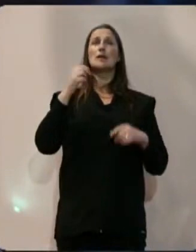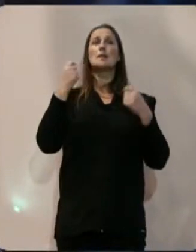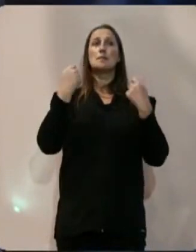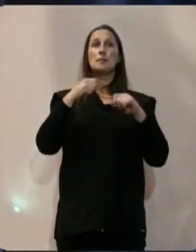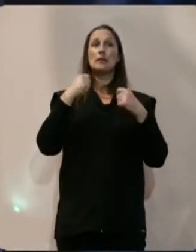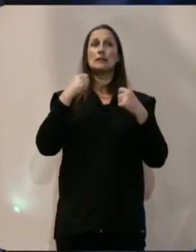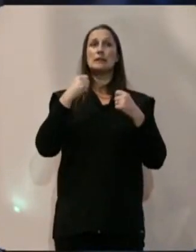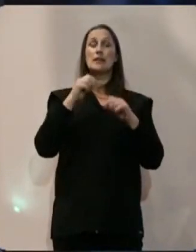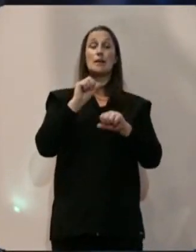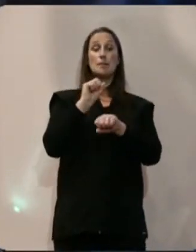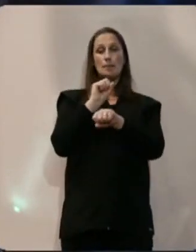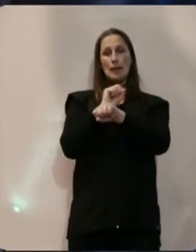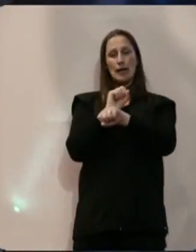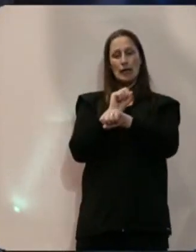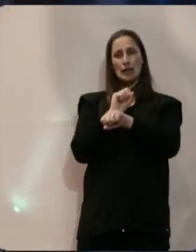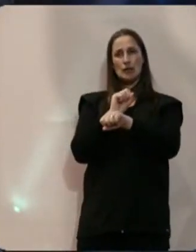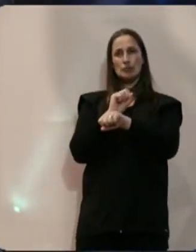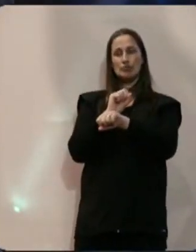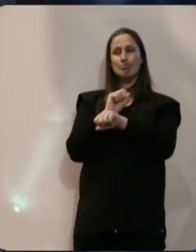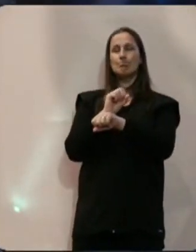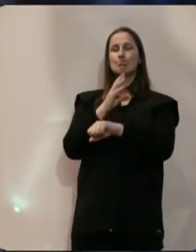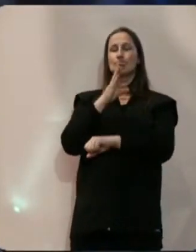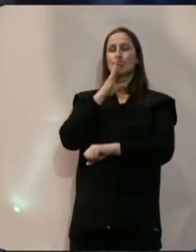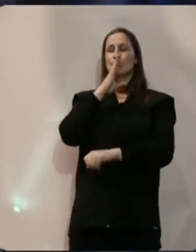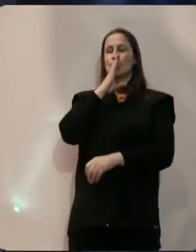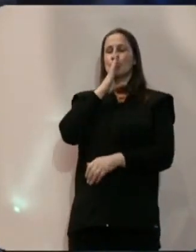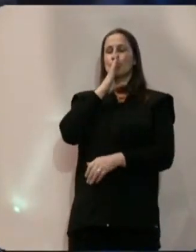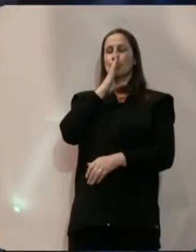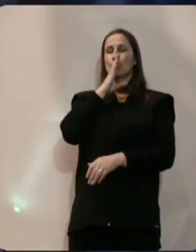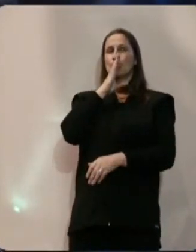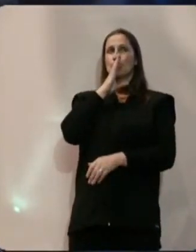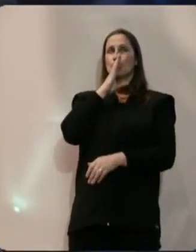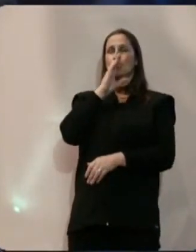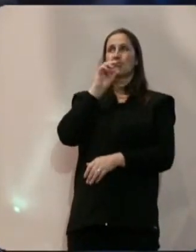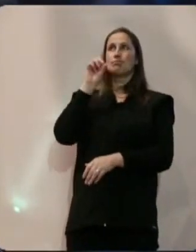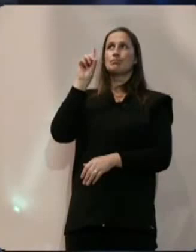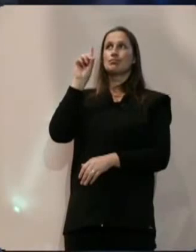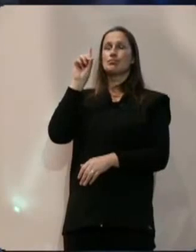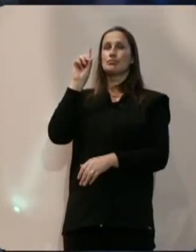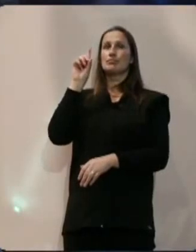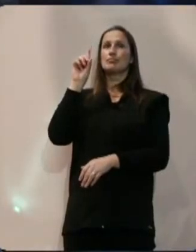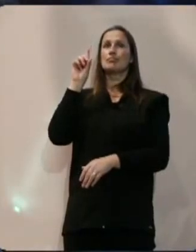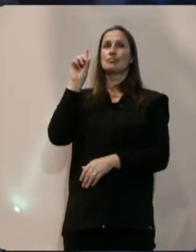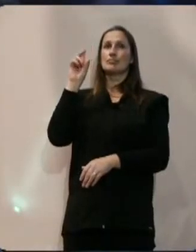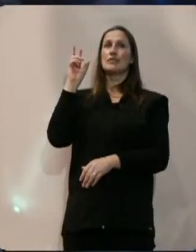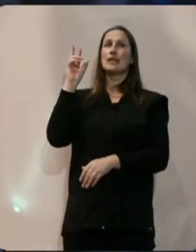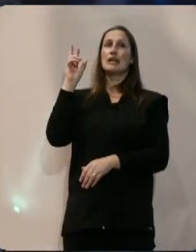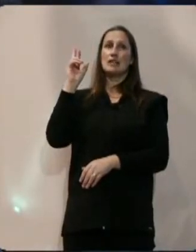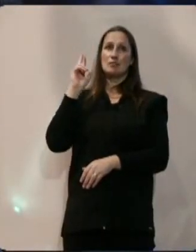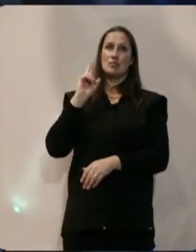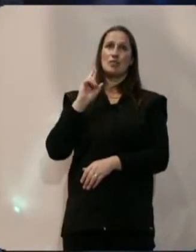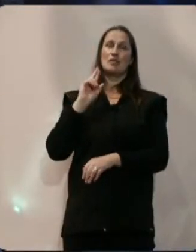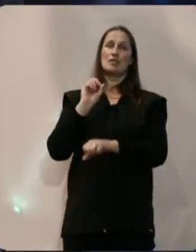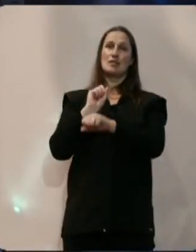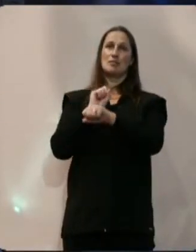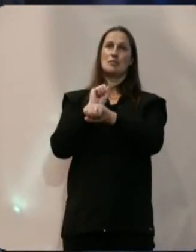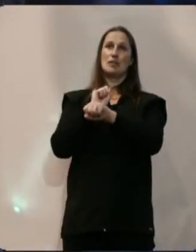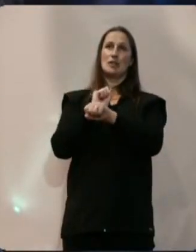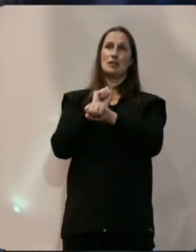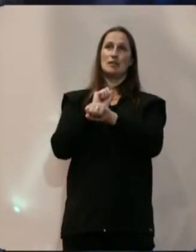a voz do Espírito. Olha, não. Pode mudar de assunto, que isso não é bênção.